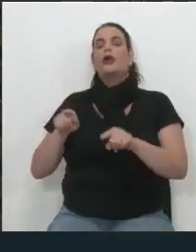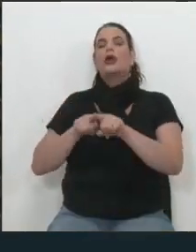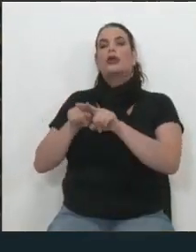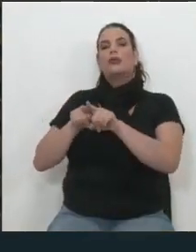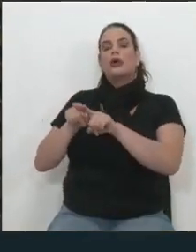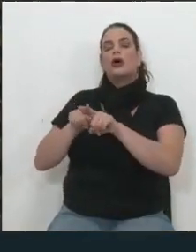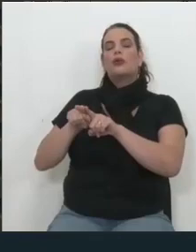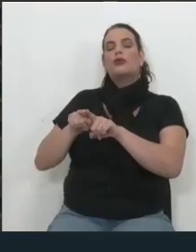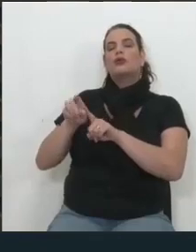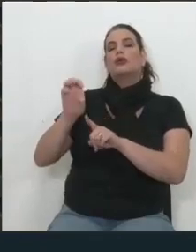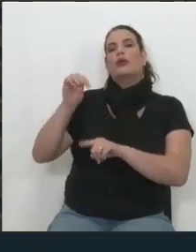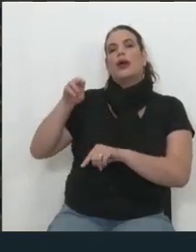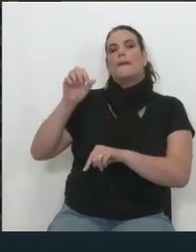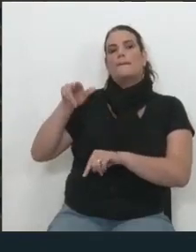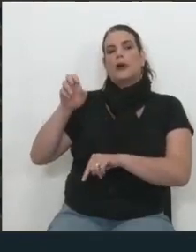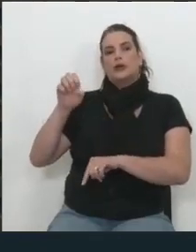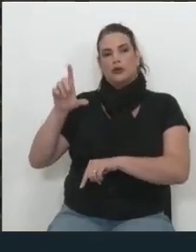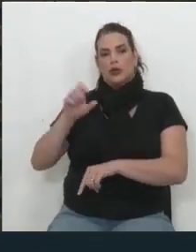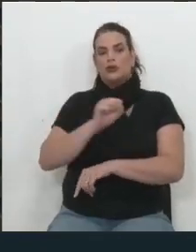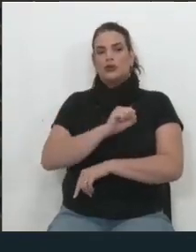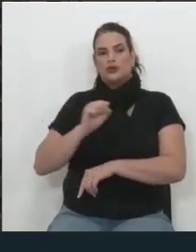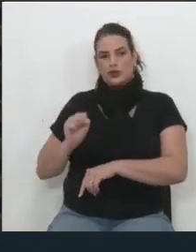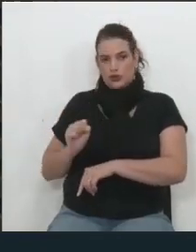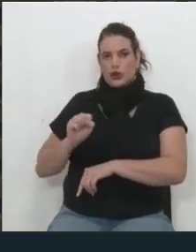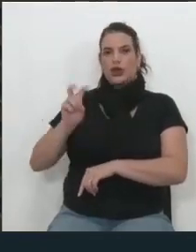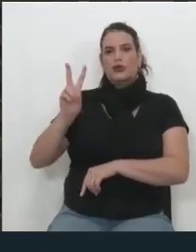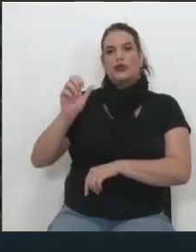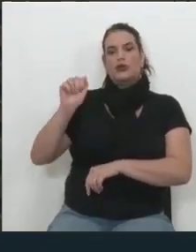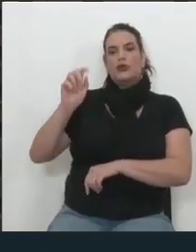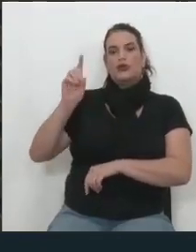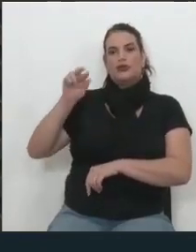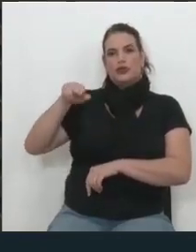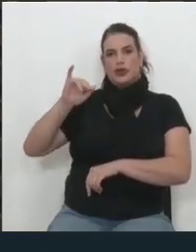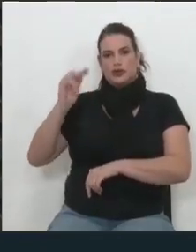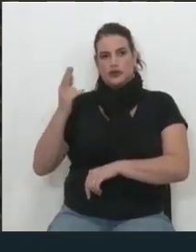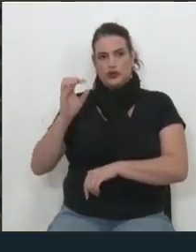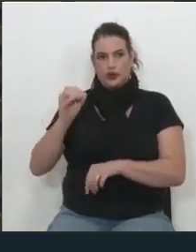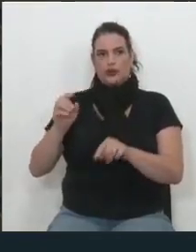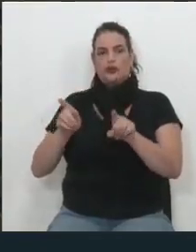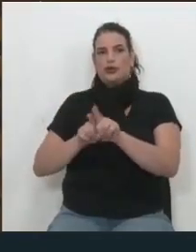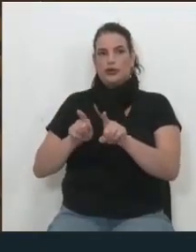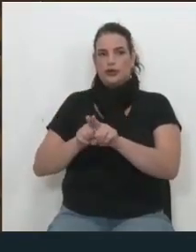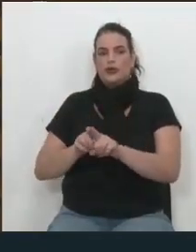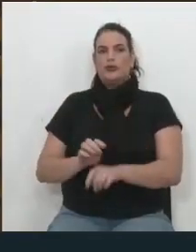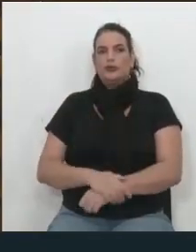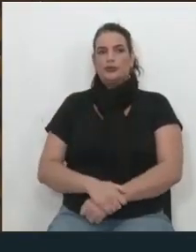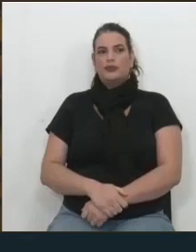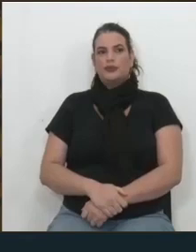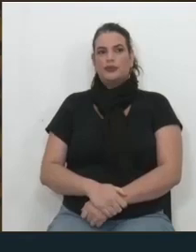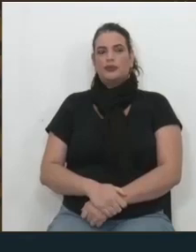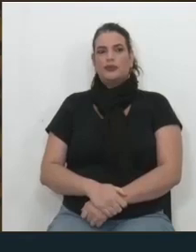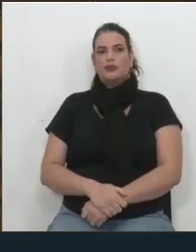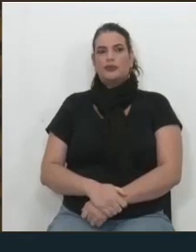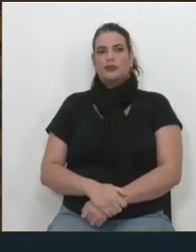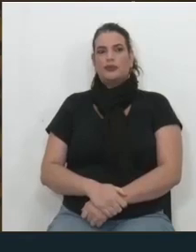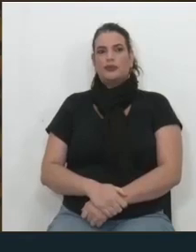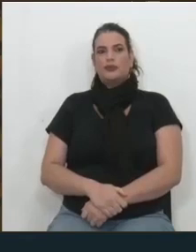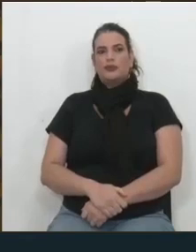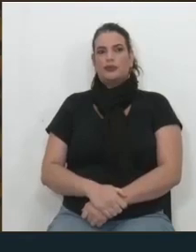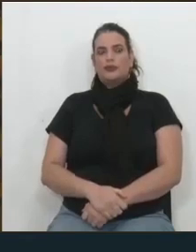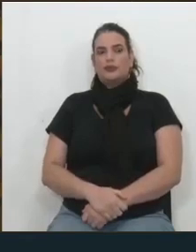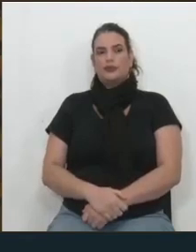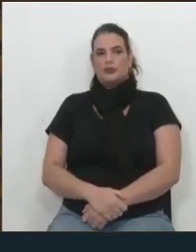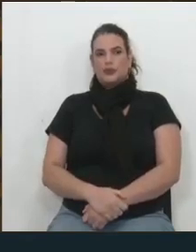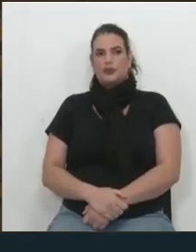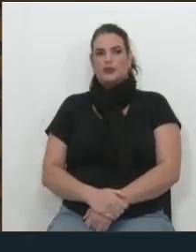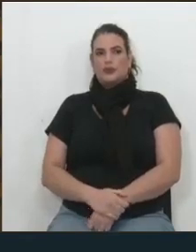nessa casa, e sogro do ex-vereador Vadinho. Defiro o pedido de Vossa Excelência e estendemos um minuto de silêncio.